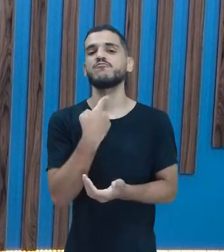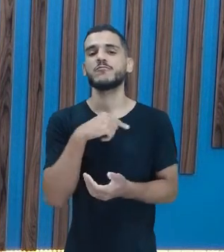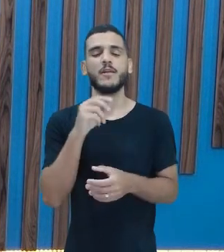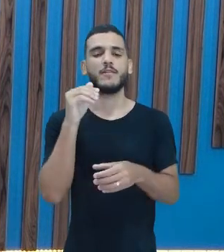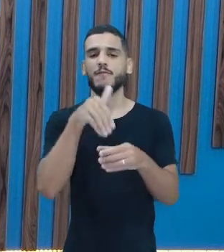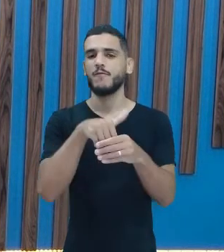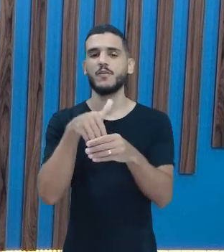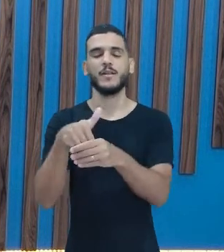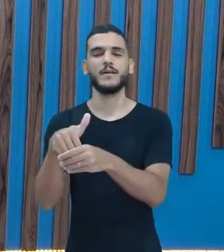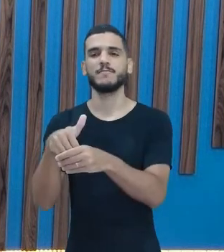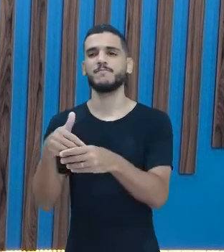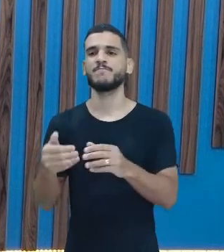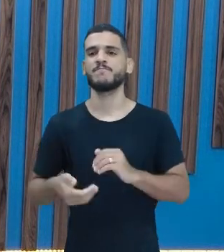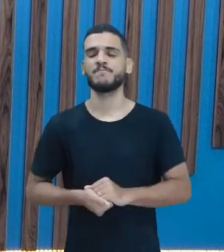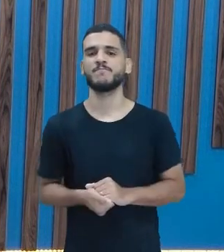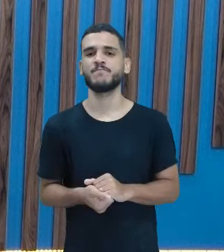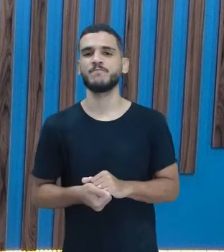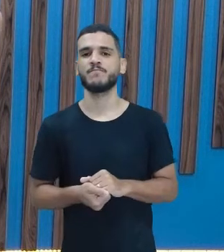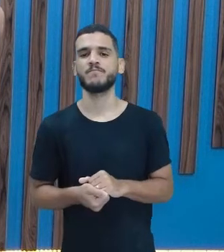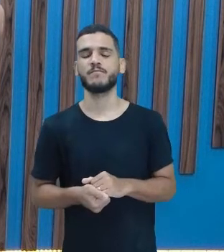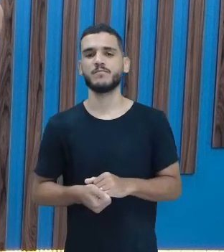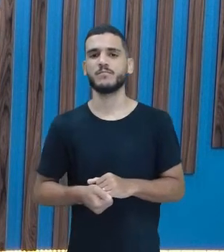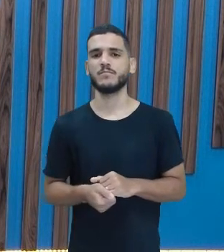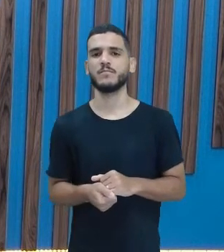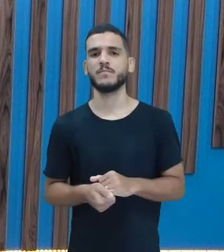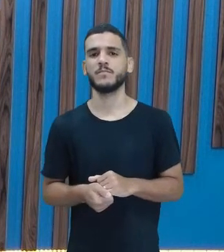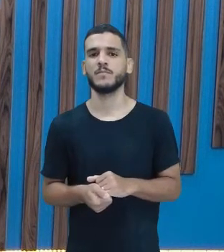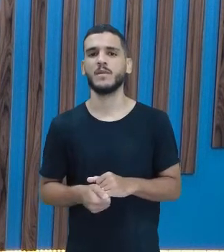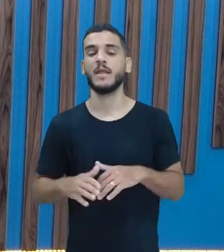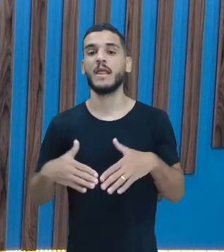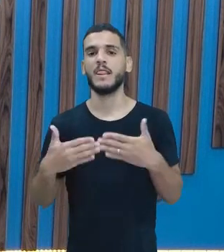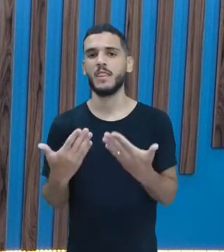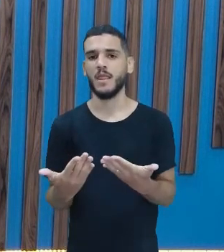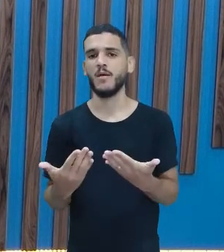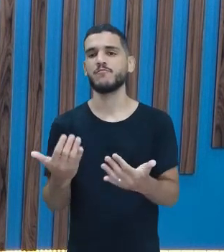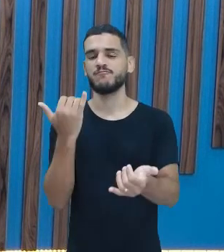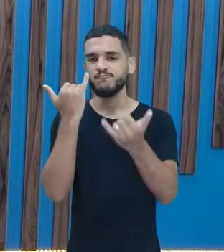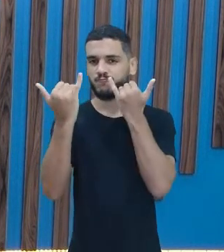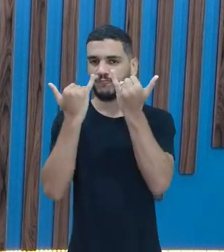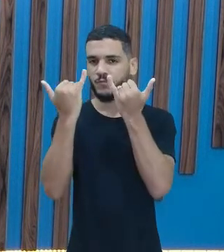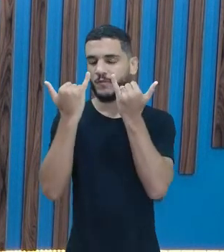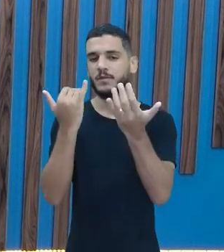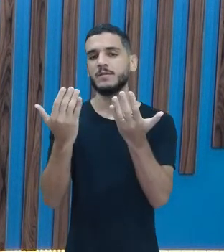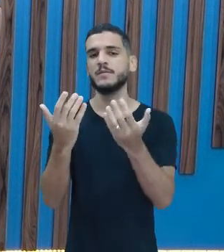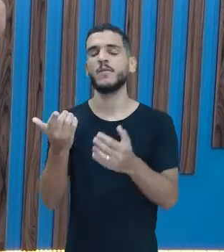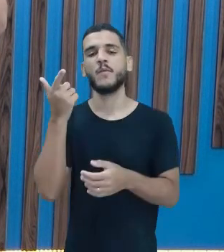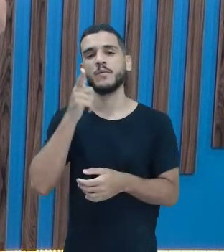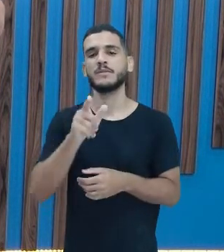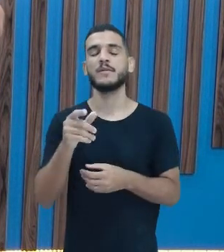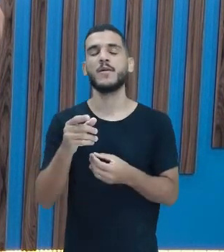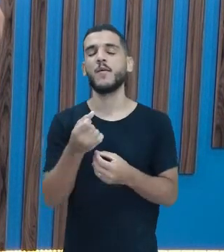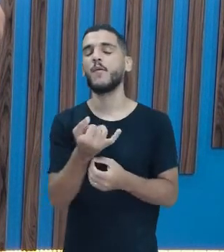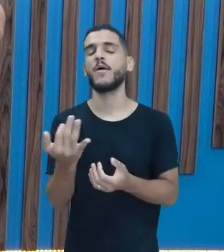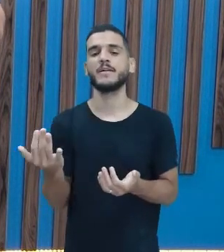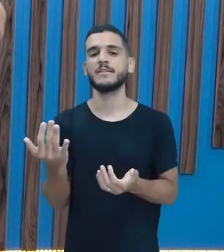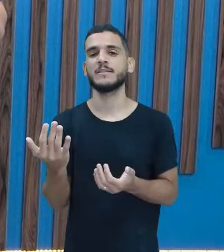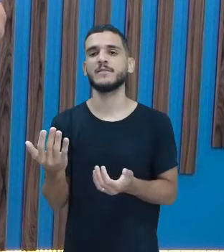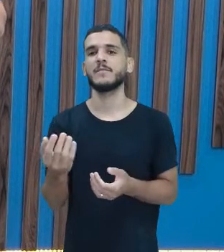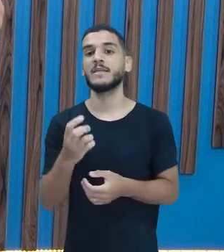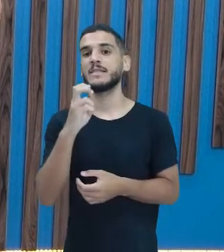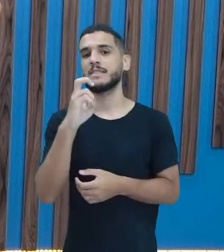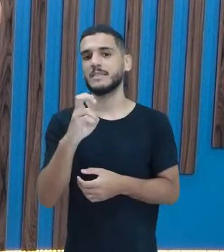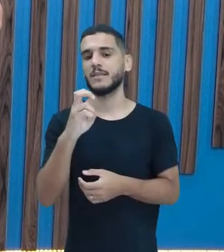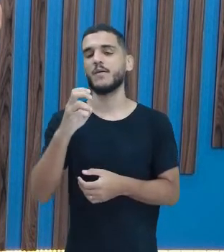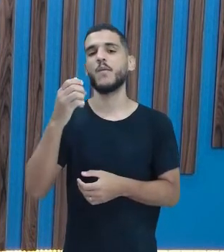1? Eles vão votar nessa chapa 1. Então, as primeiras informações que eu consegui é que 5